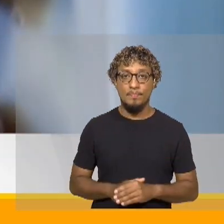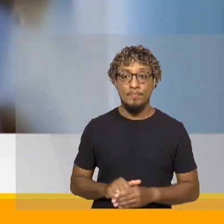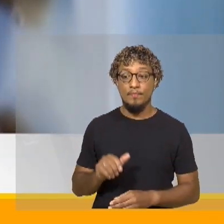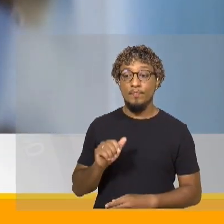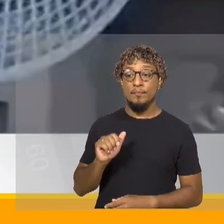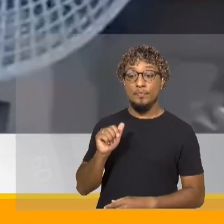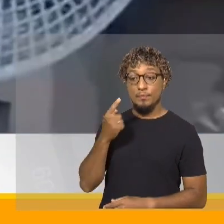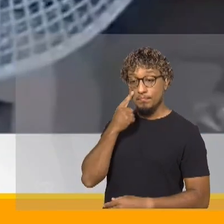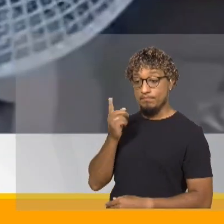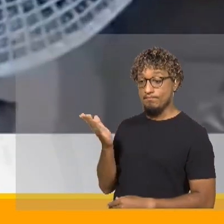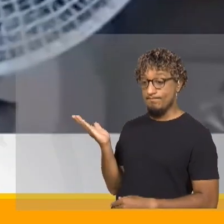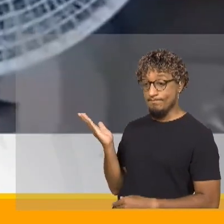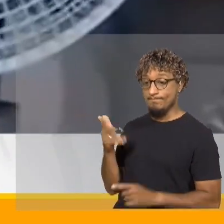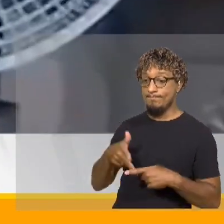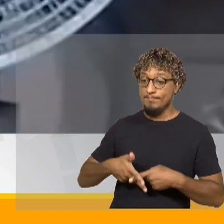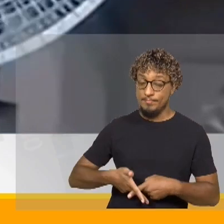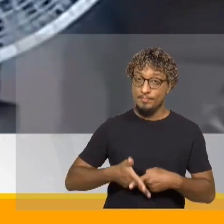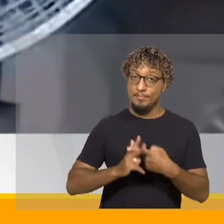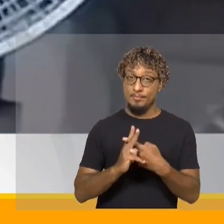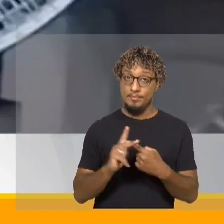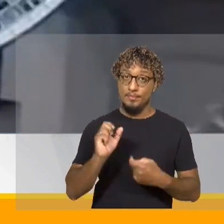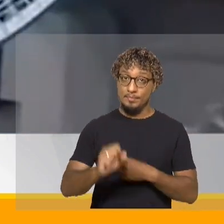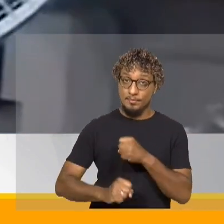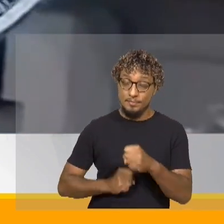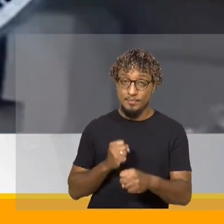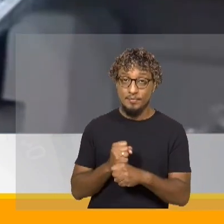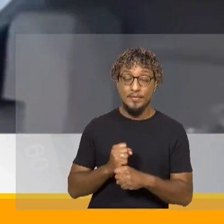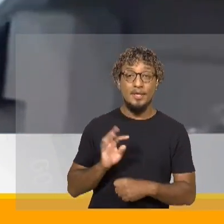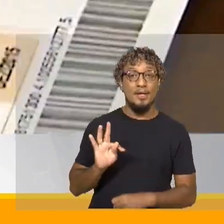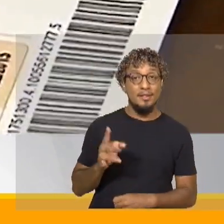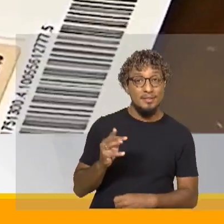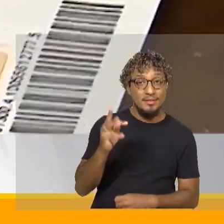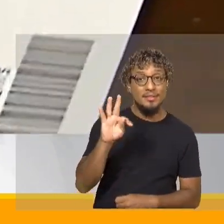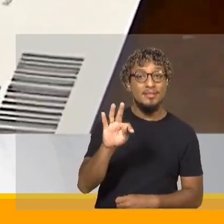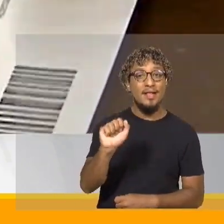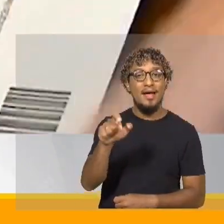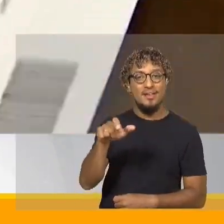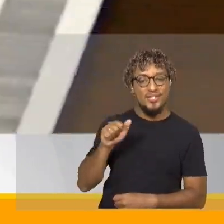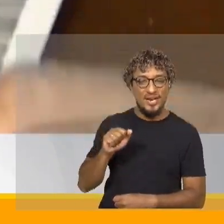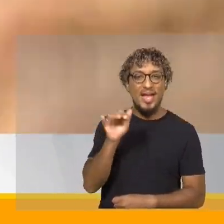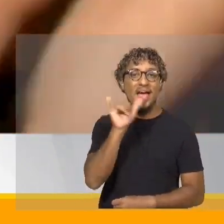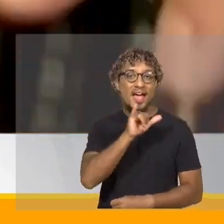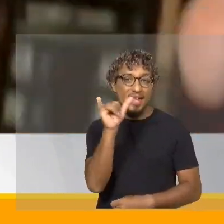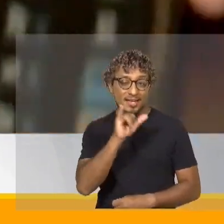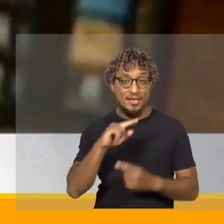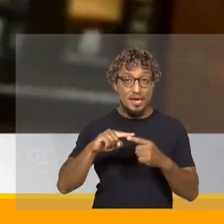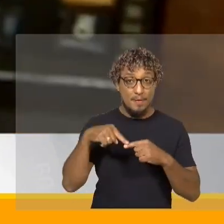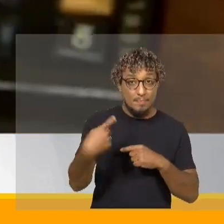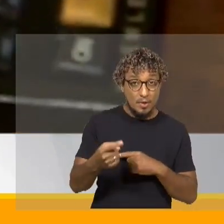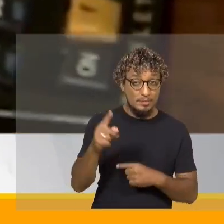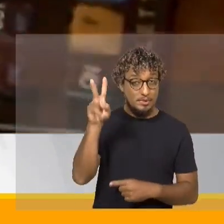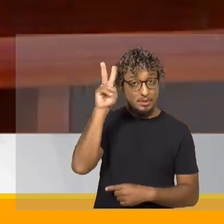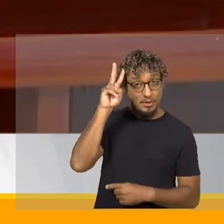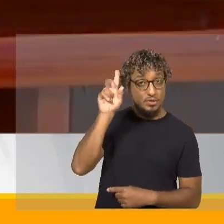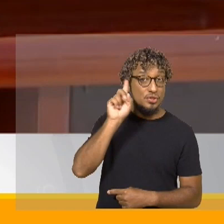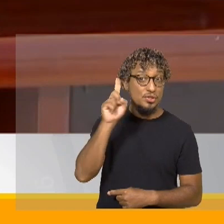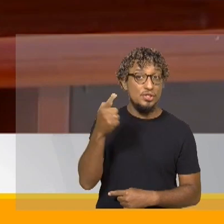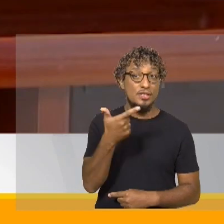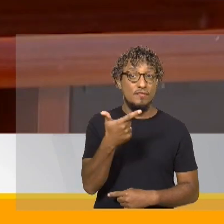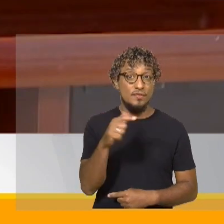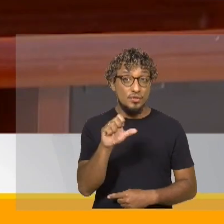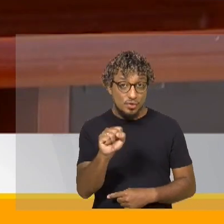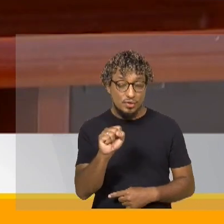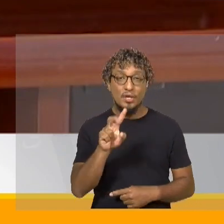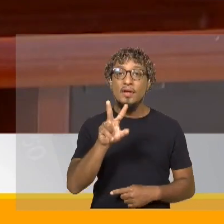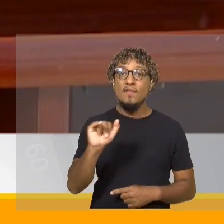aprovou nesta terça-feira o reajuste anual da tarifa de energia no Maranhão. A partir da próxima segunda-feira, dia 28, a conta